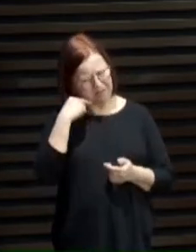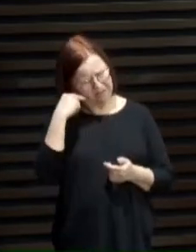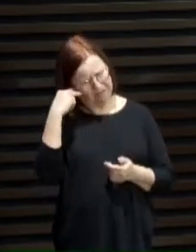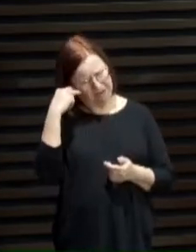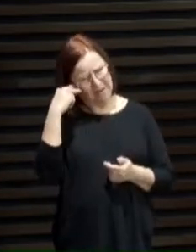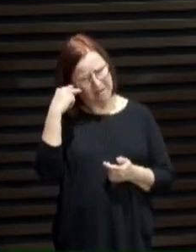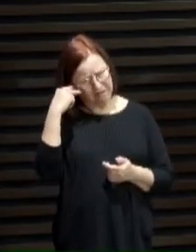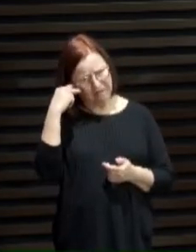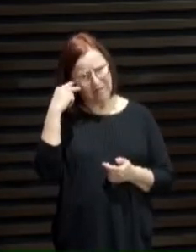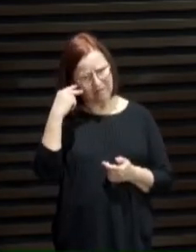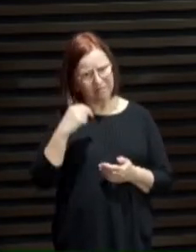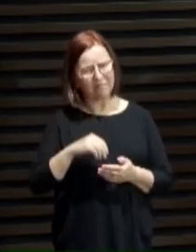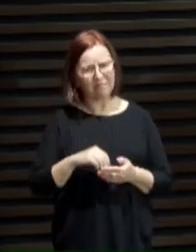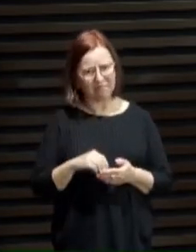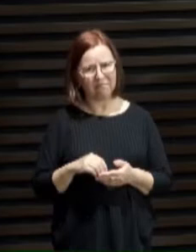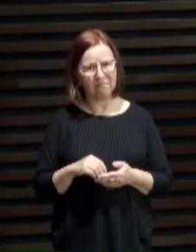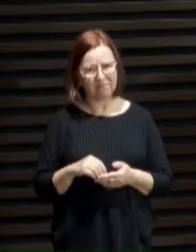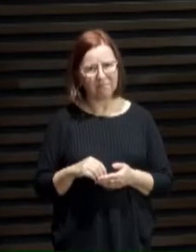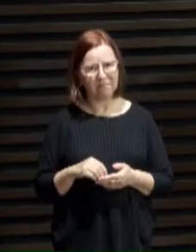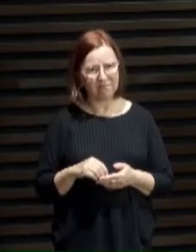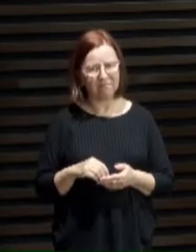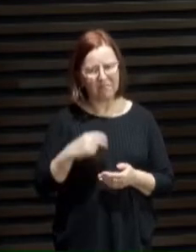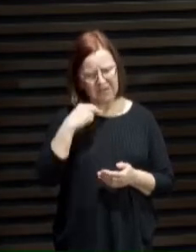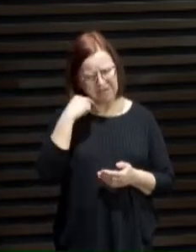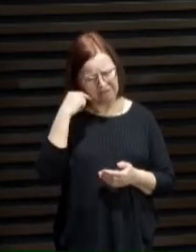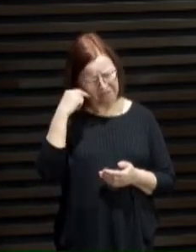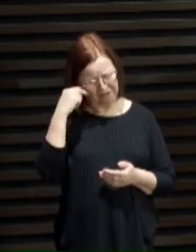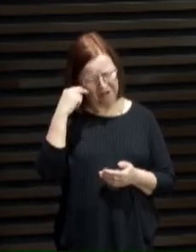Como isso constrange a natureza humana.